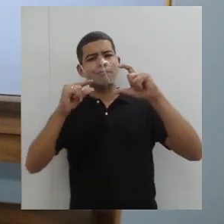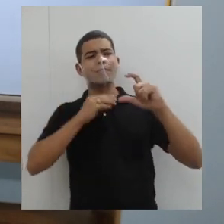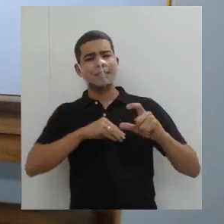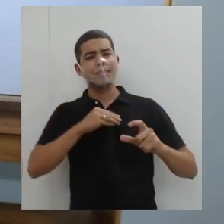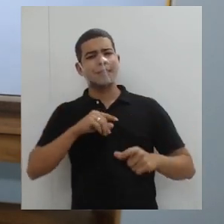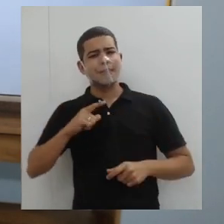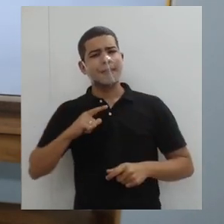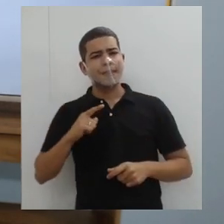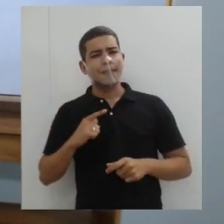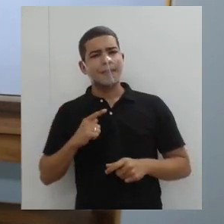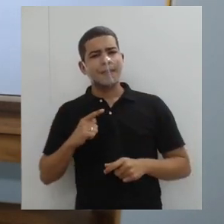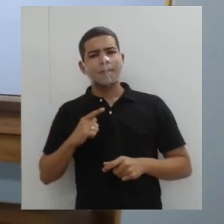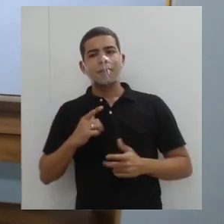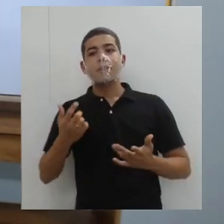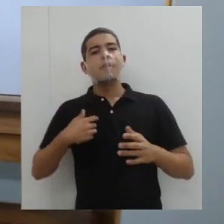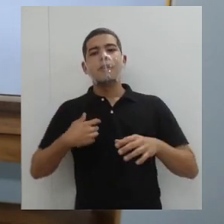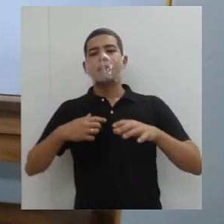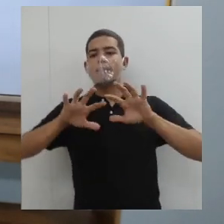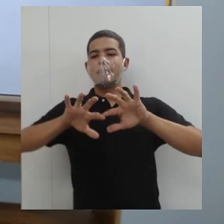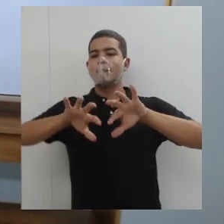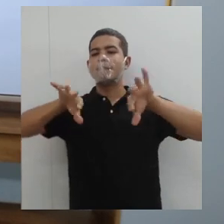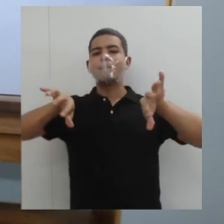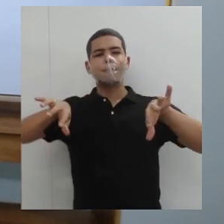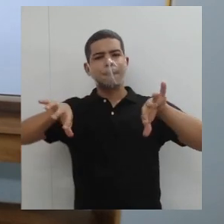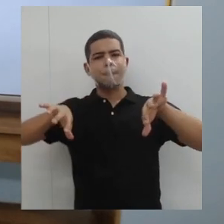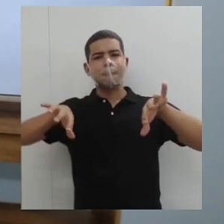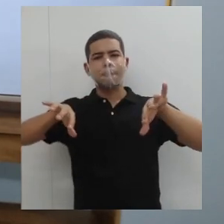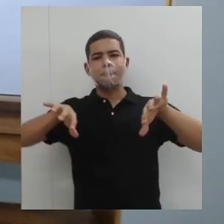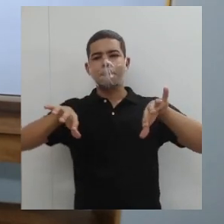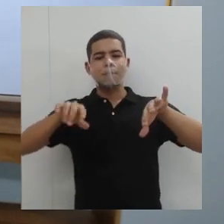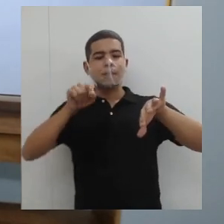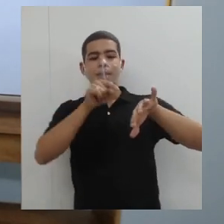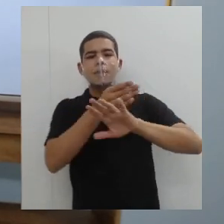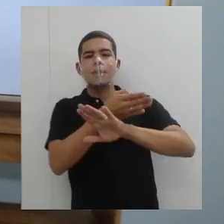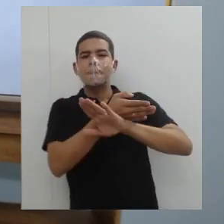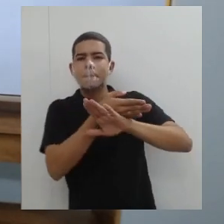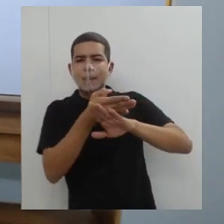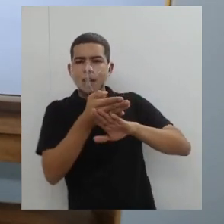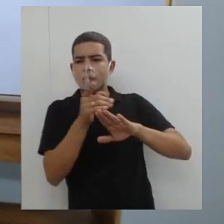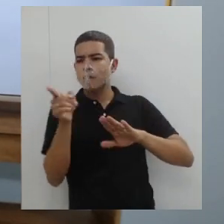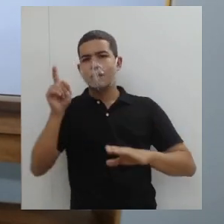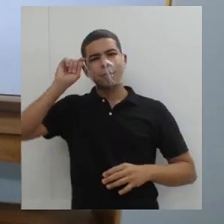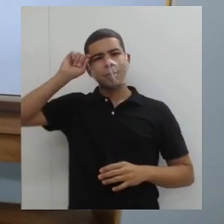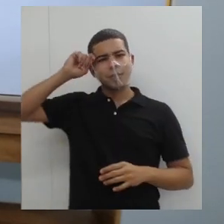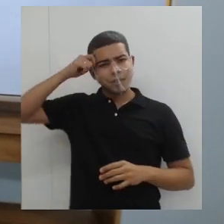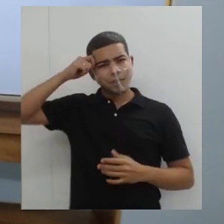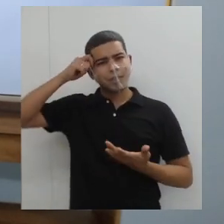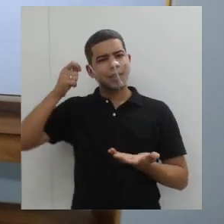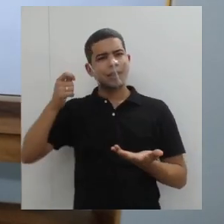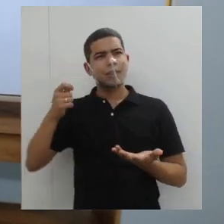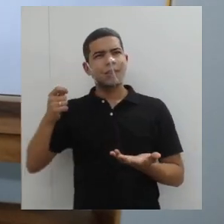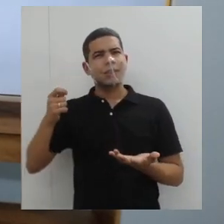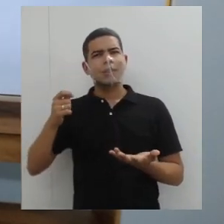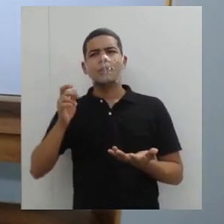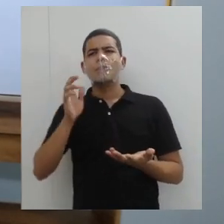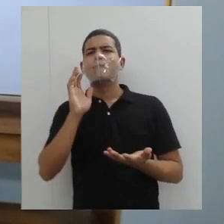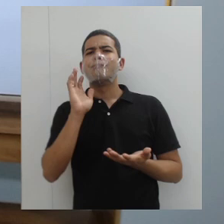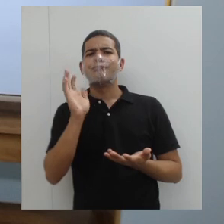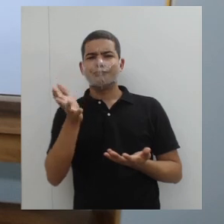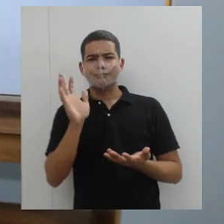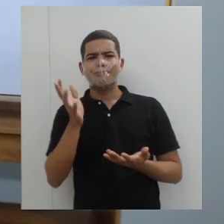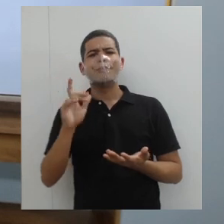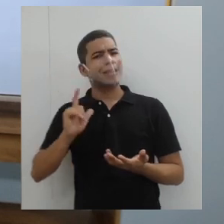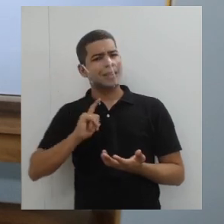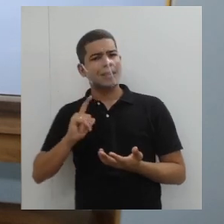quando eu crio duas classes distintas e separadas entre pessoa branca e pessoa negra, eu já coloco um status